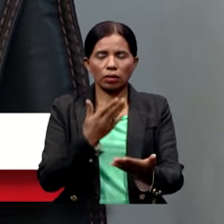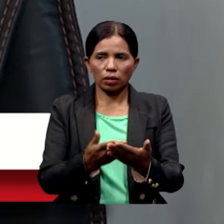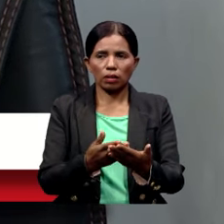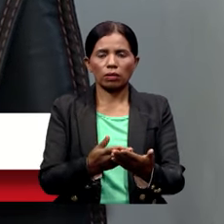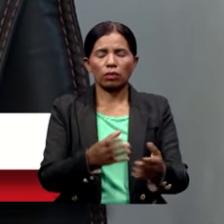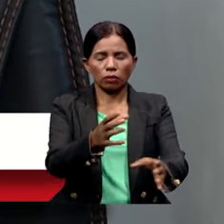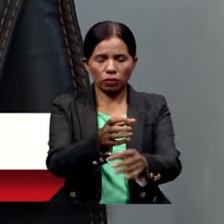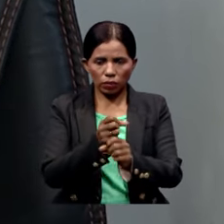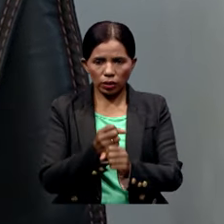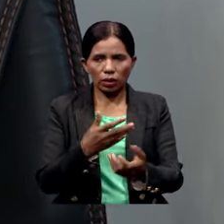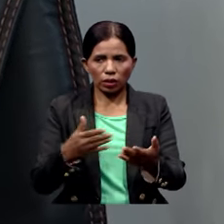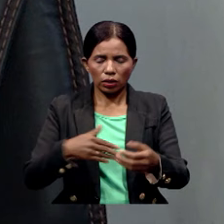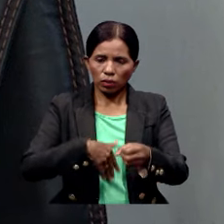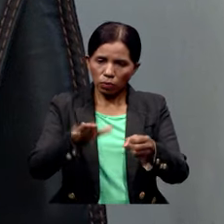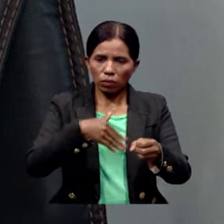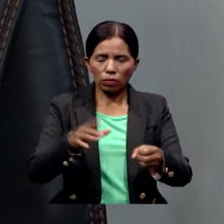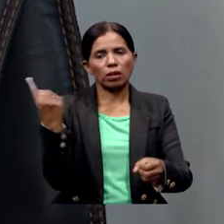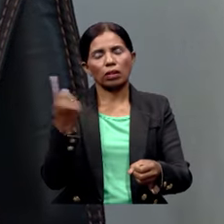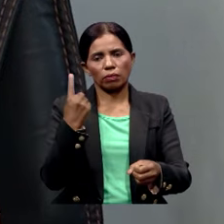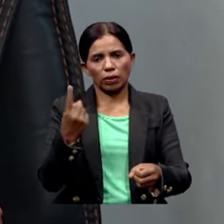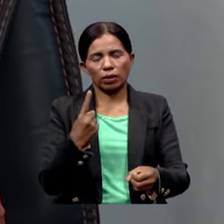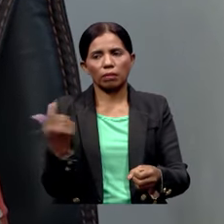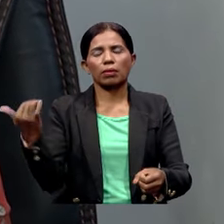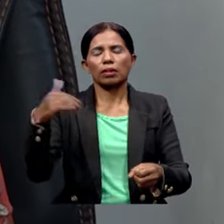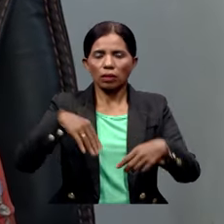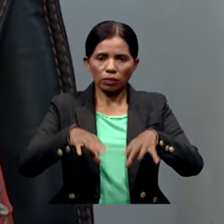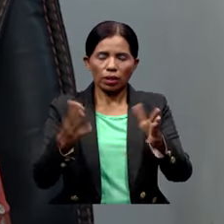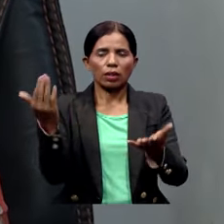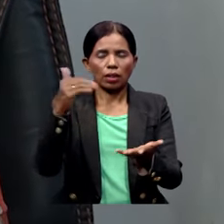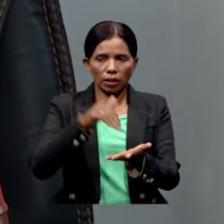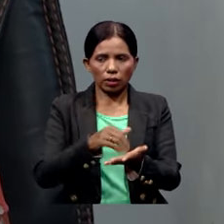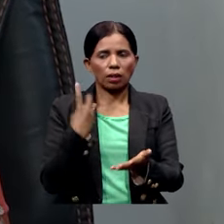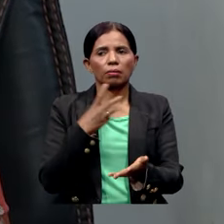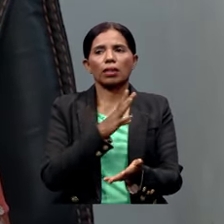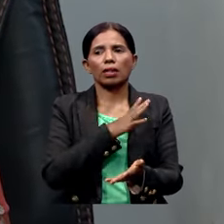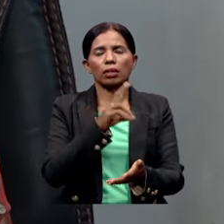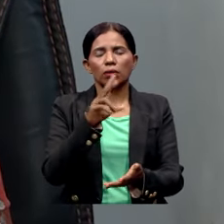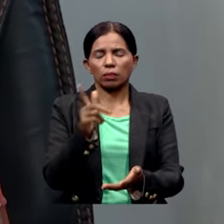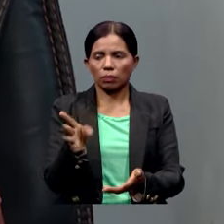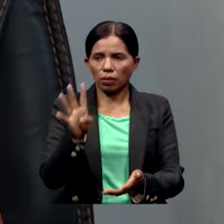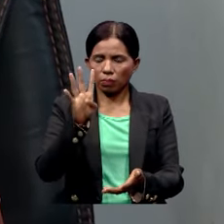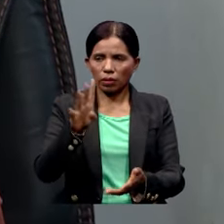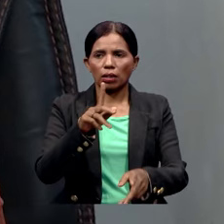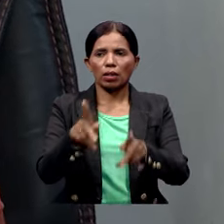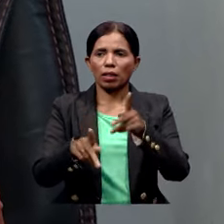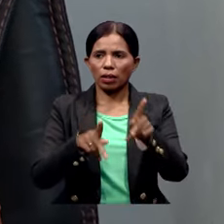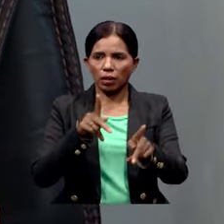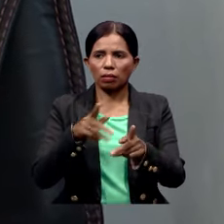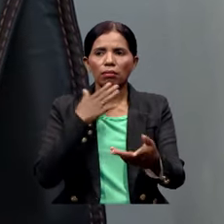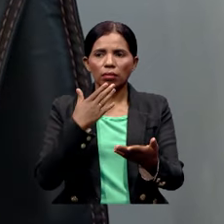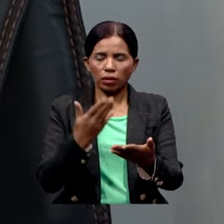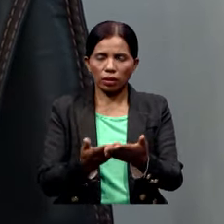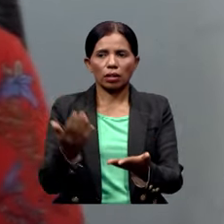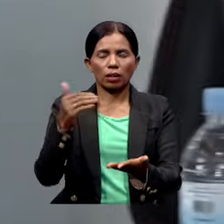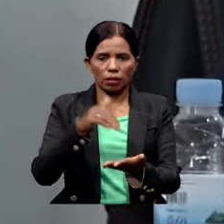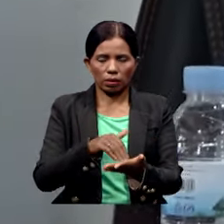sasang hadau hadau duni duni duni na fate, mas vê se mai na fate. A mi hein katak 2024 nene operação sei dia clio fil